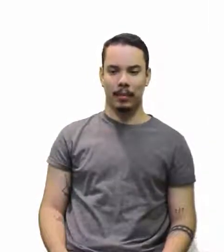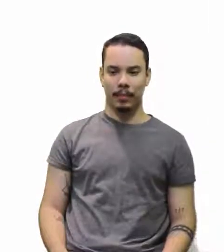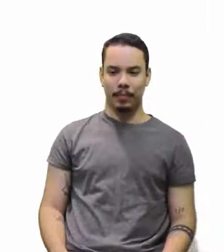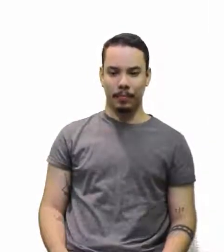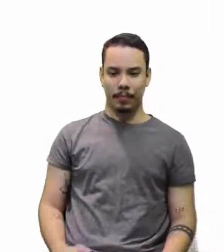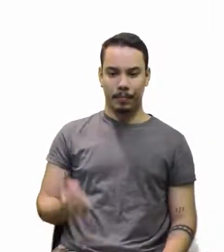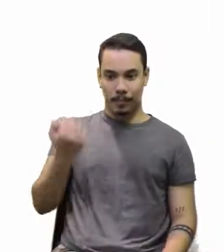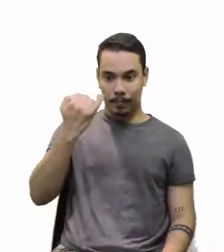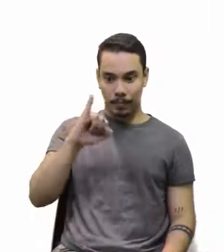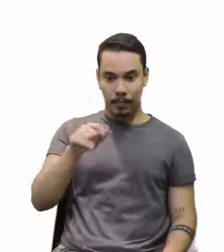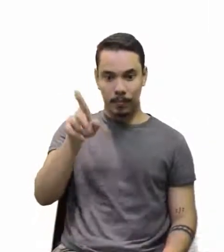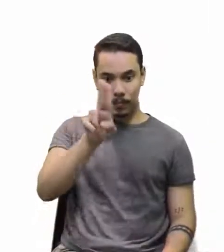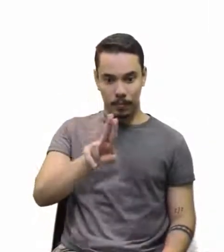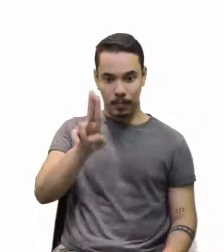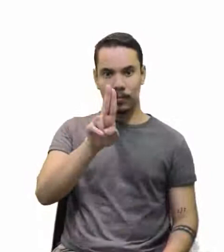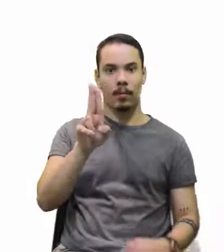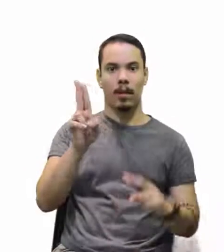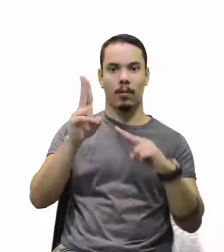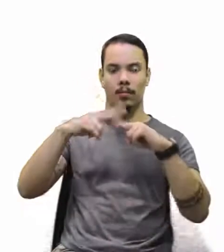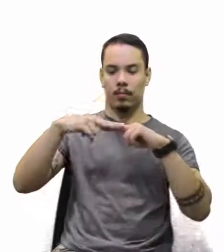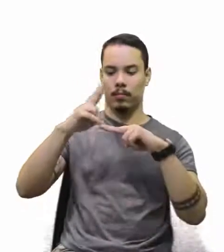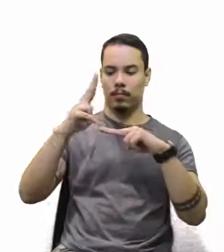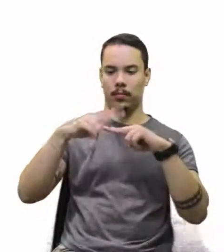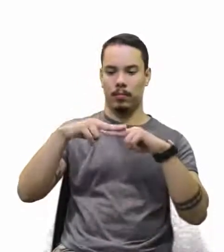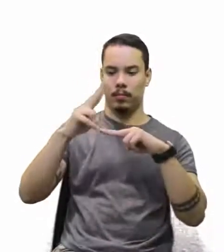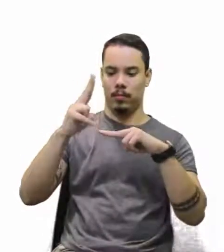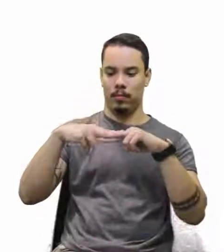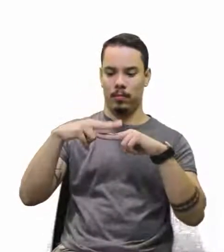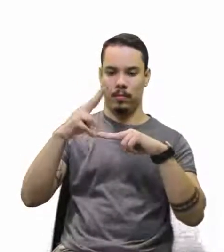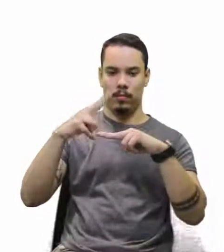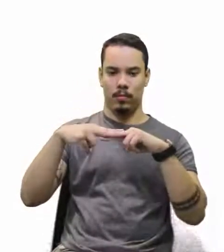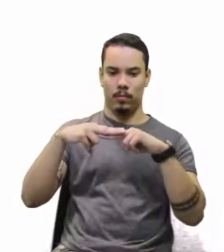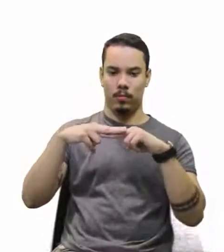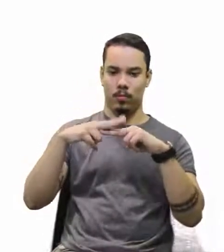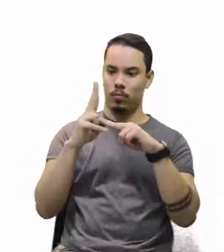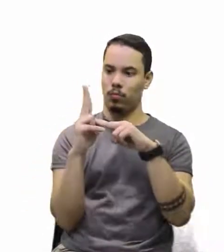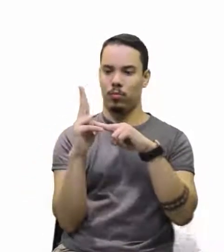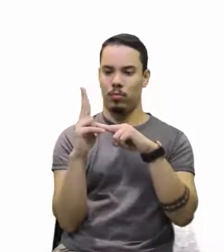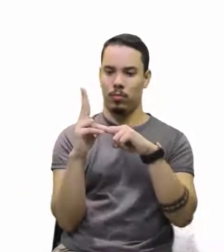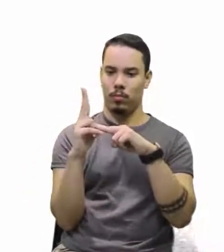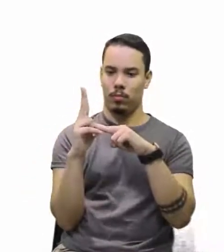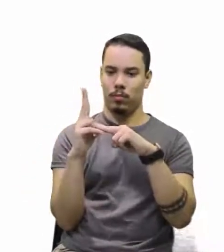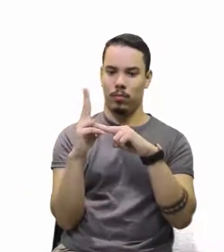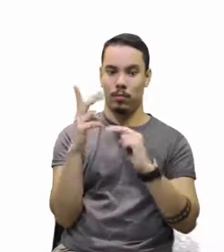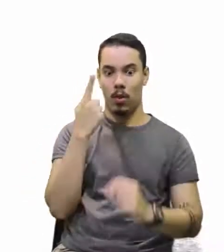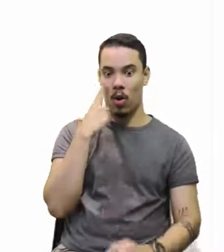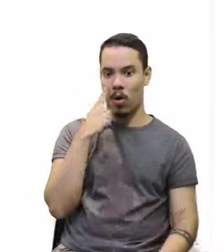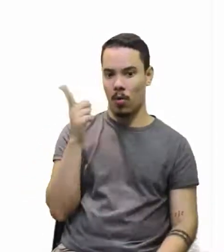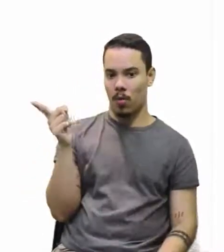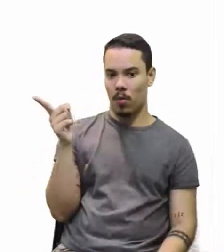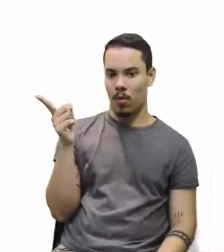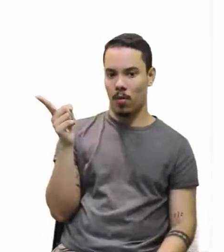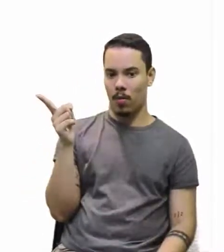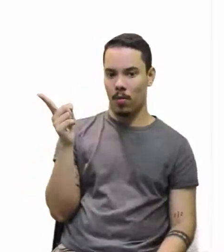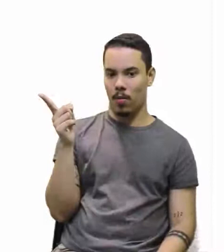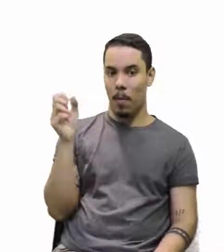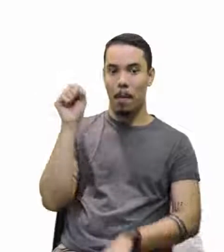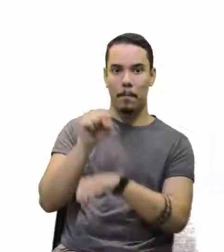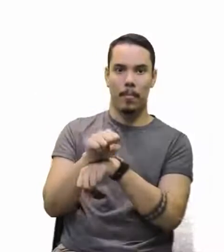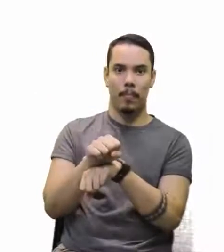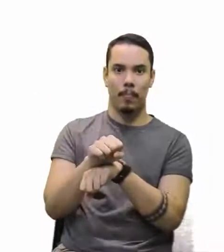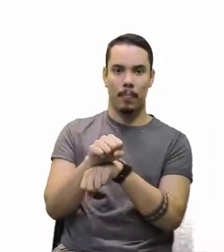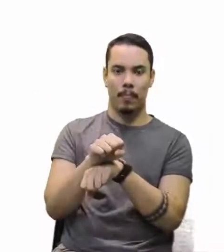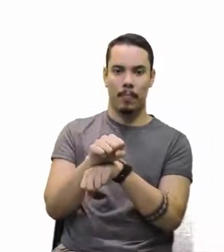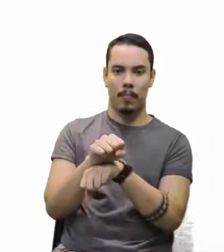Se você trouxer a chave para cá, esse circuito fica aqui, só aqui,